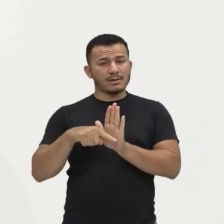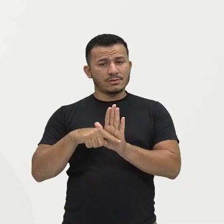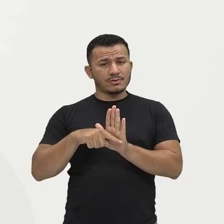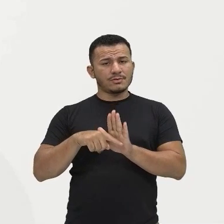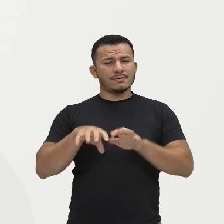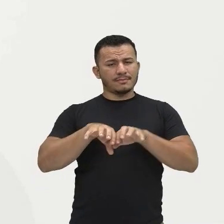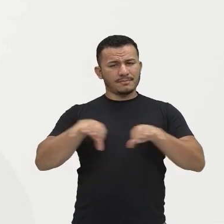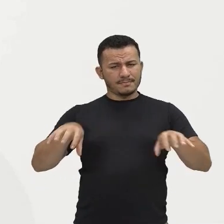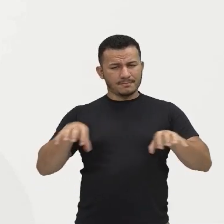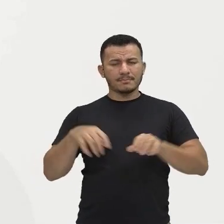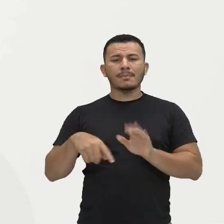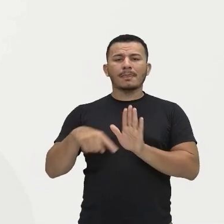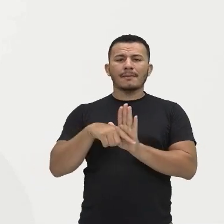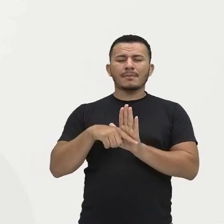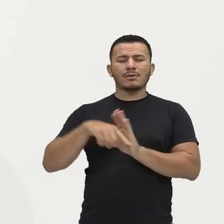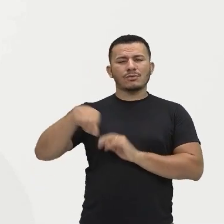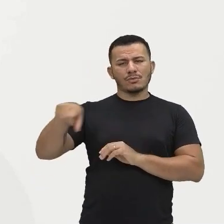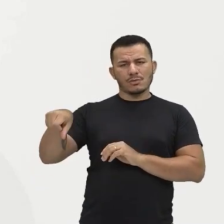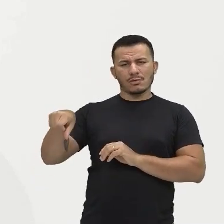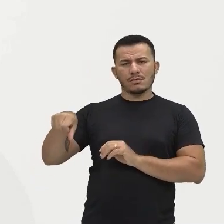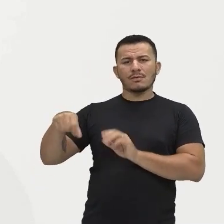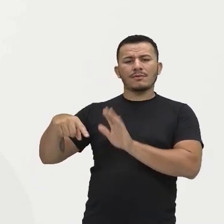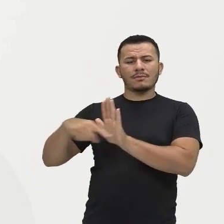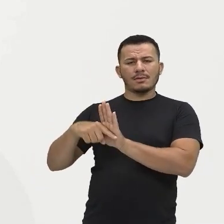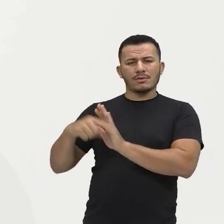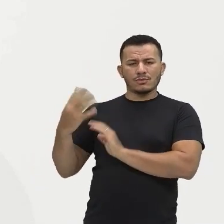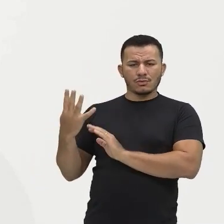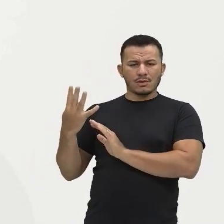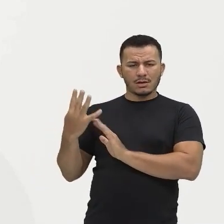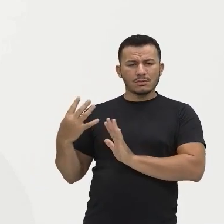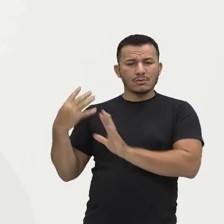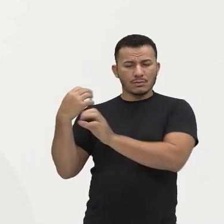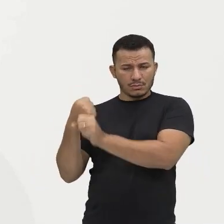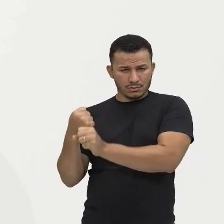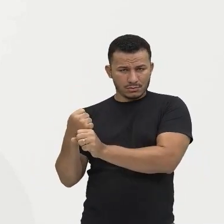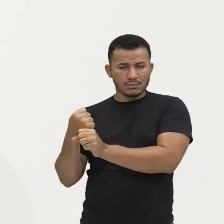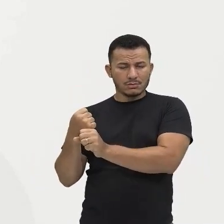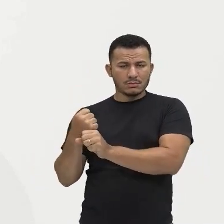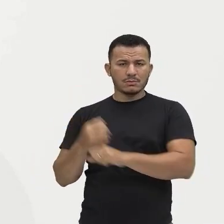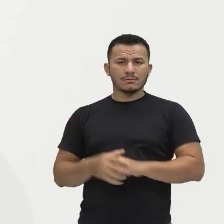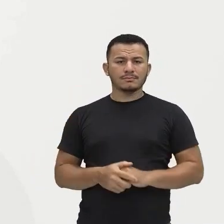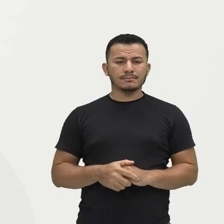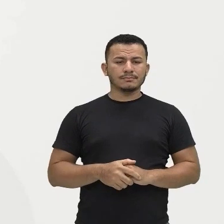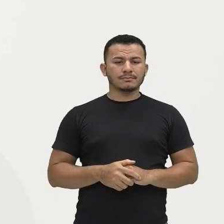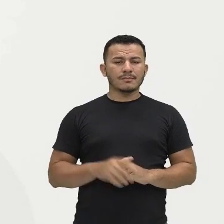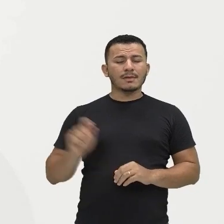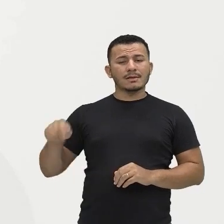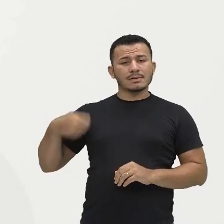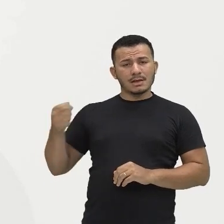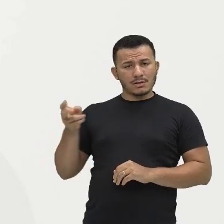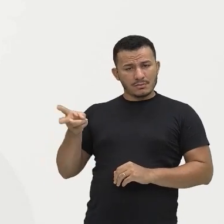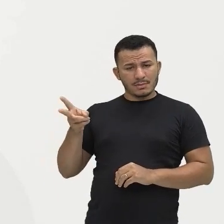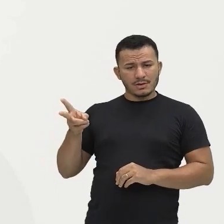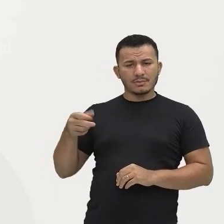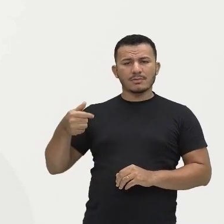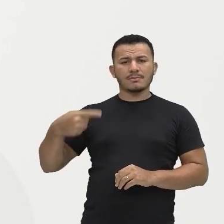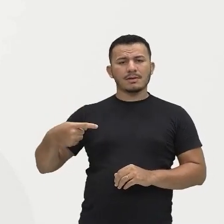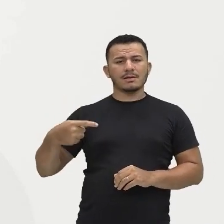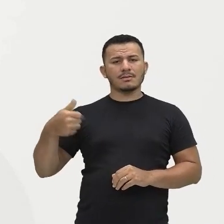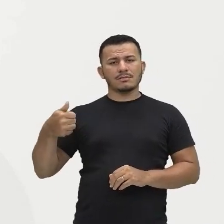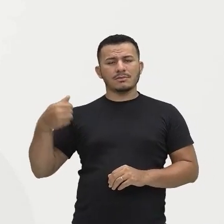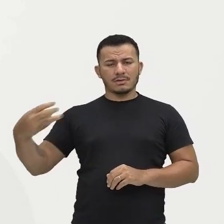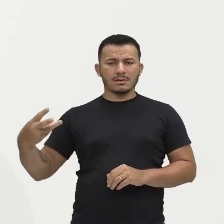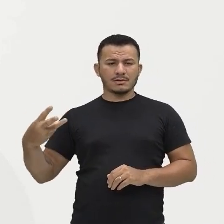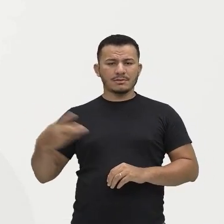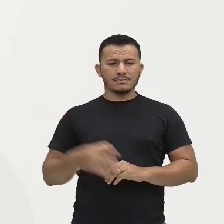olha aí. Menos 9 com menos 4. Não são iguais também? Então, soma. Repetindo o mesmo sinal. Ficou menos